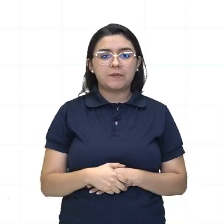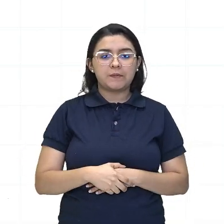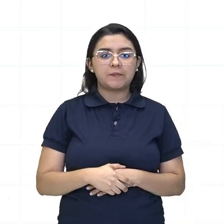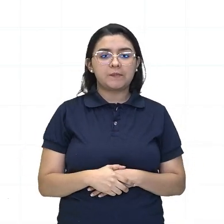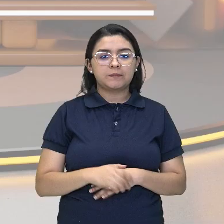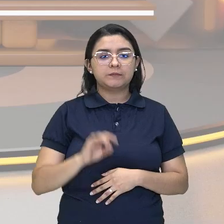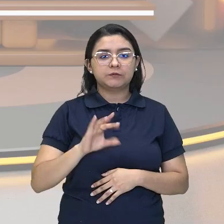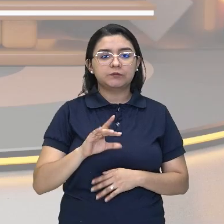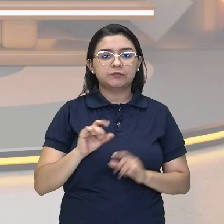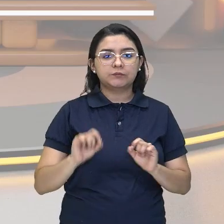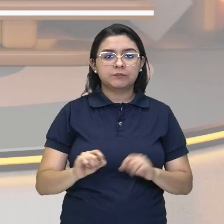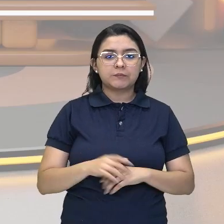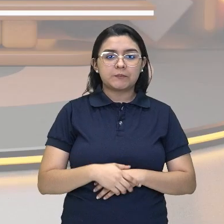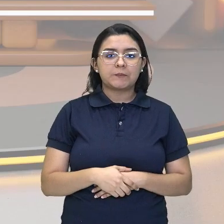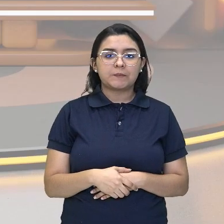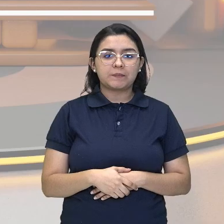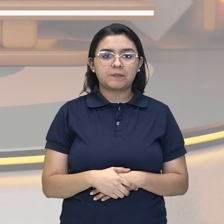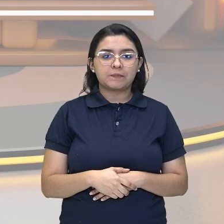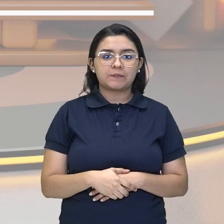Apenas para a gente